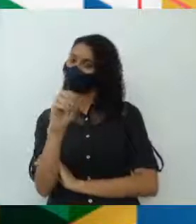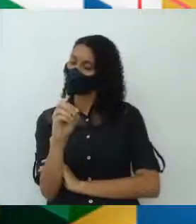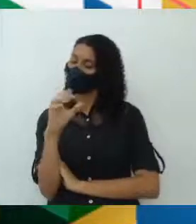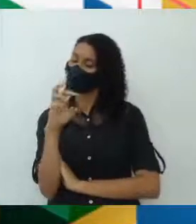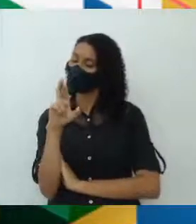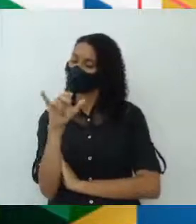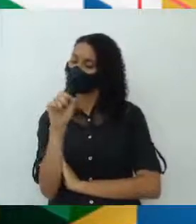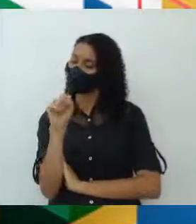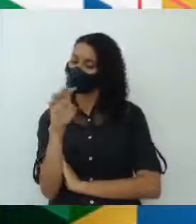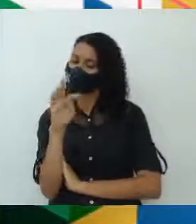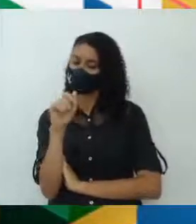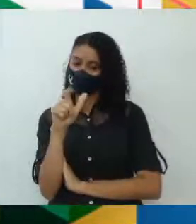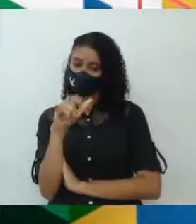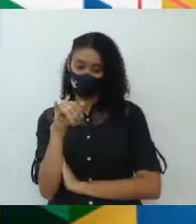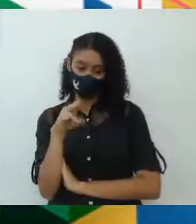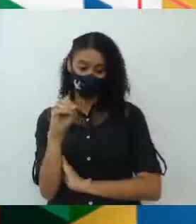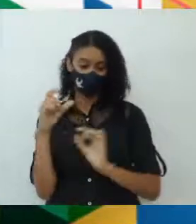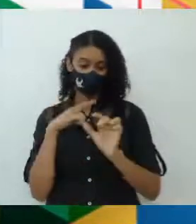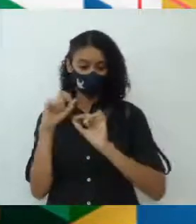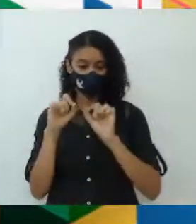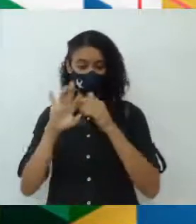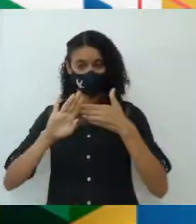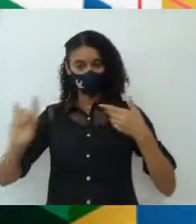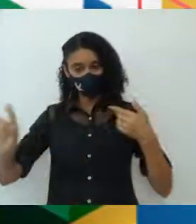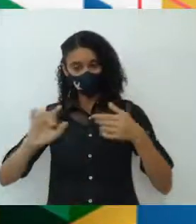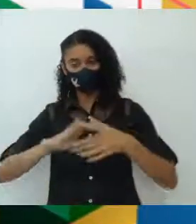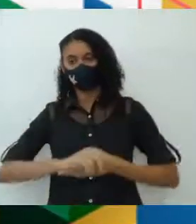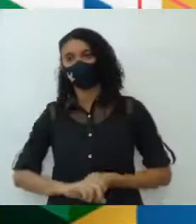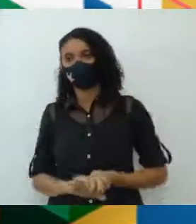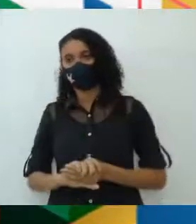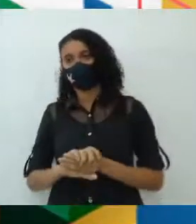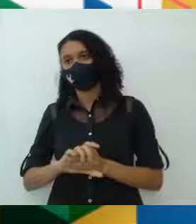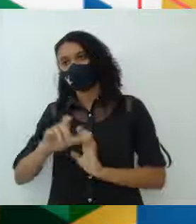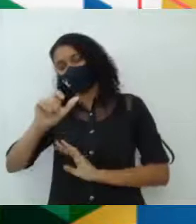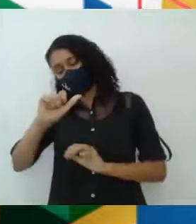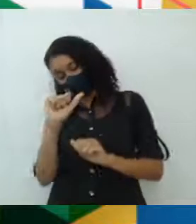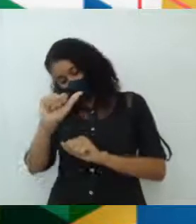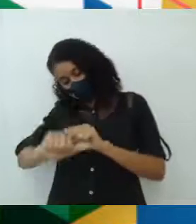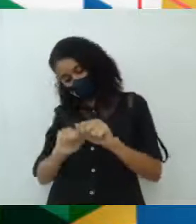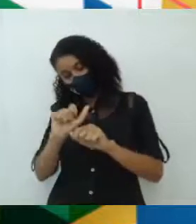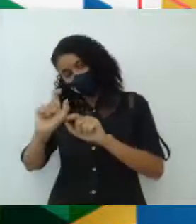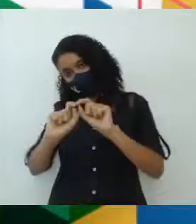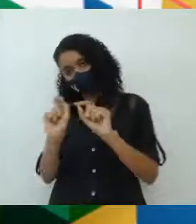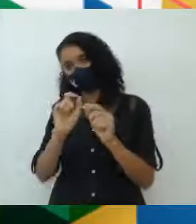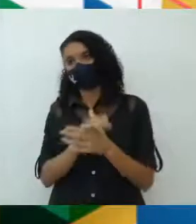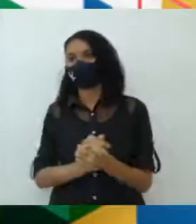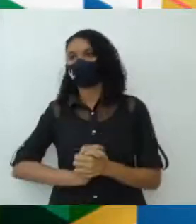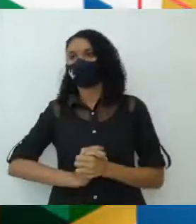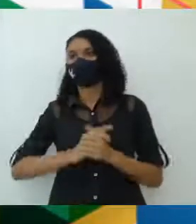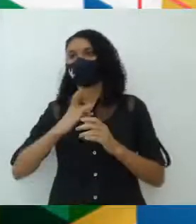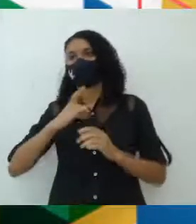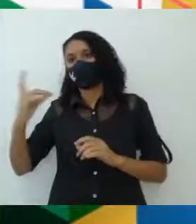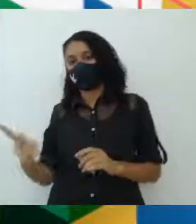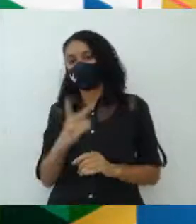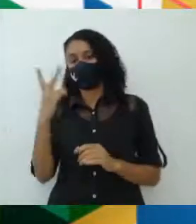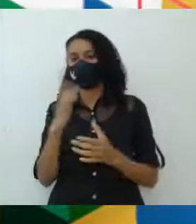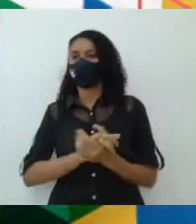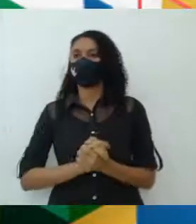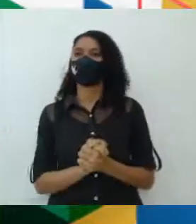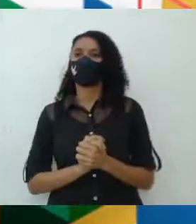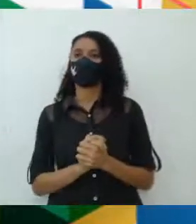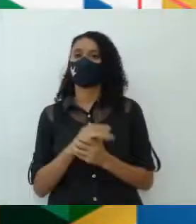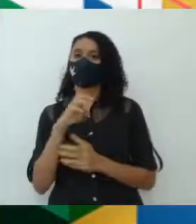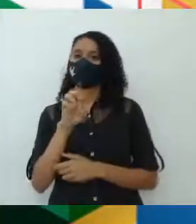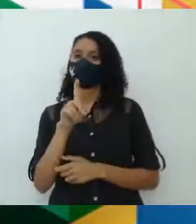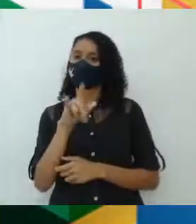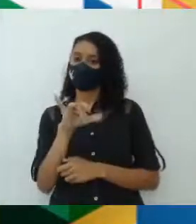Então a gente observa que há uma distância entre esses átomos, né? E essa distância, ela tem um valor ali